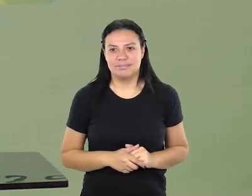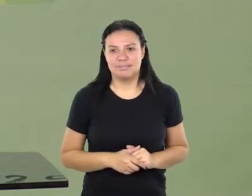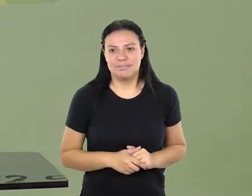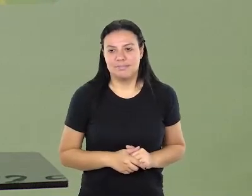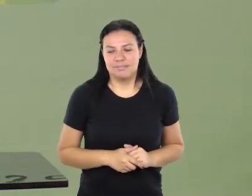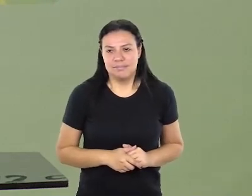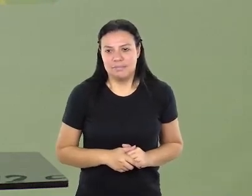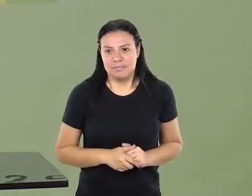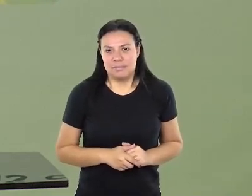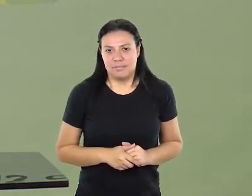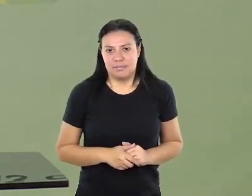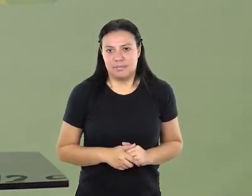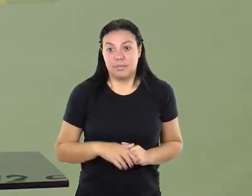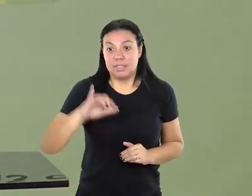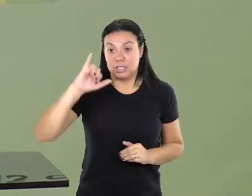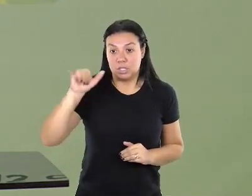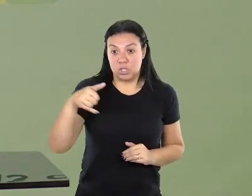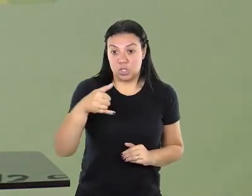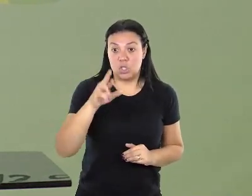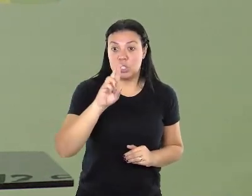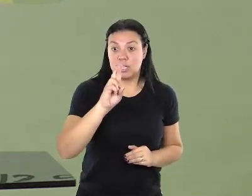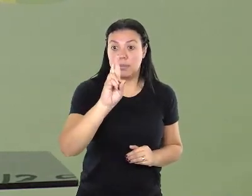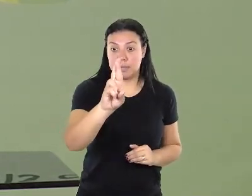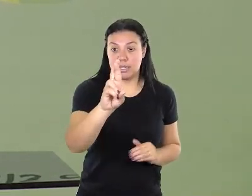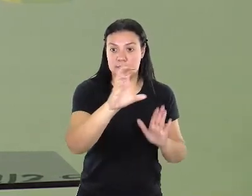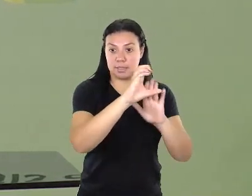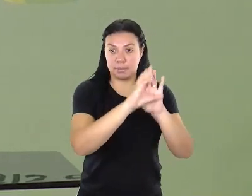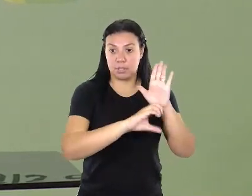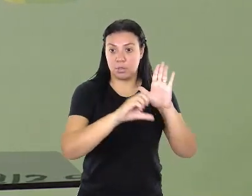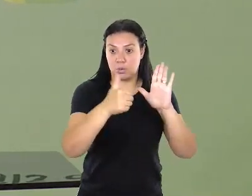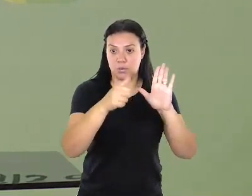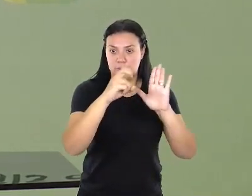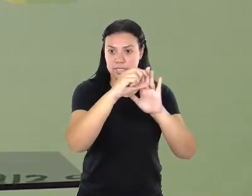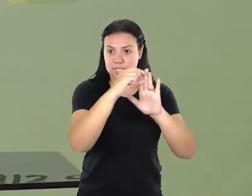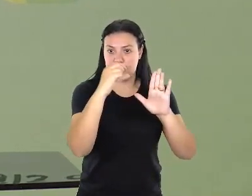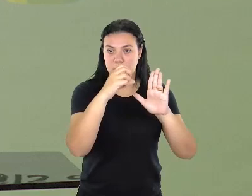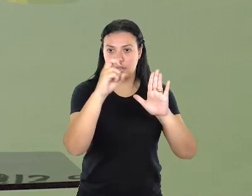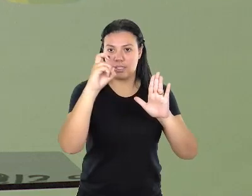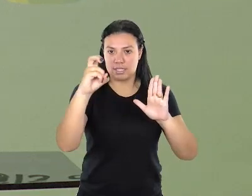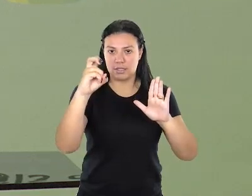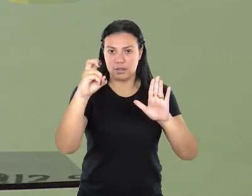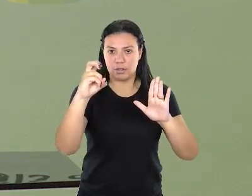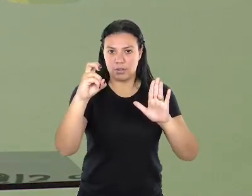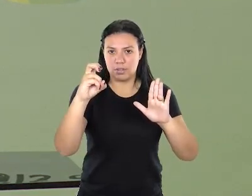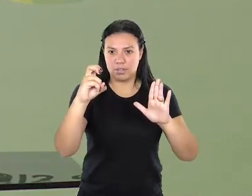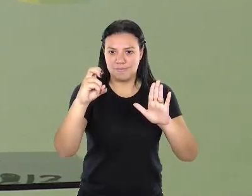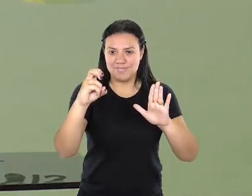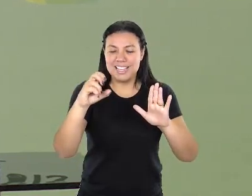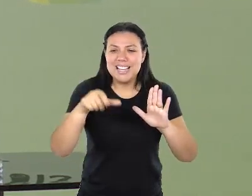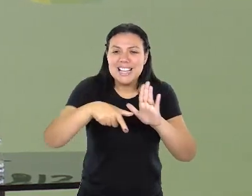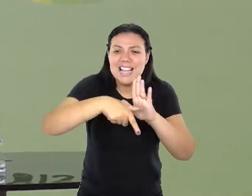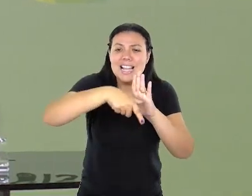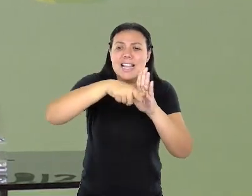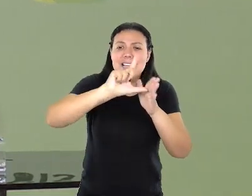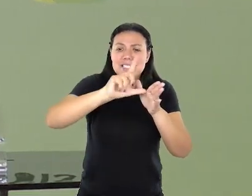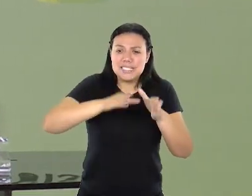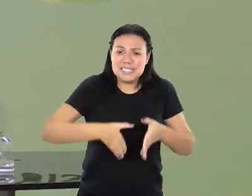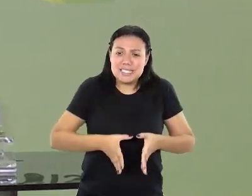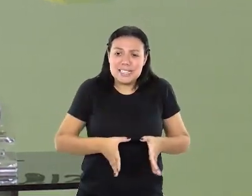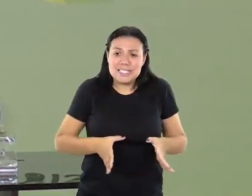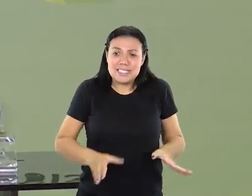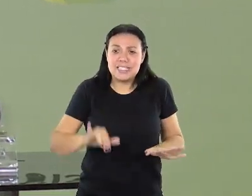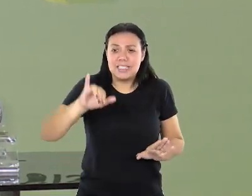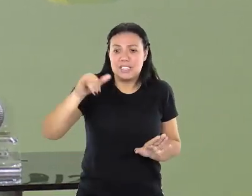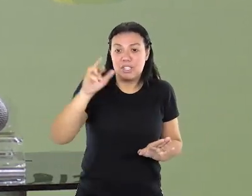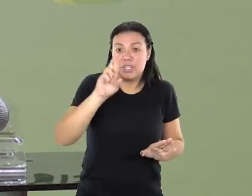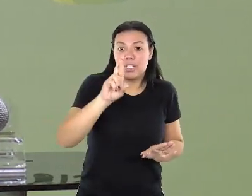Jeremias, capítulo 1, versículo 5, diz que ele foi consagrado antes de nascer.